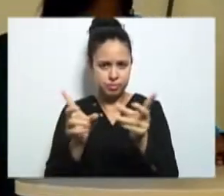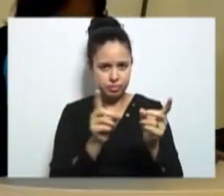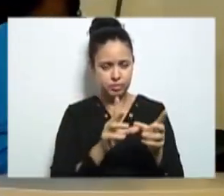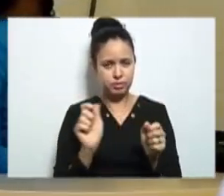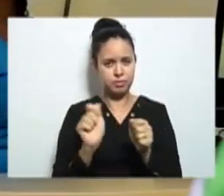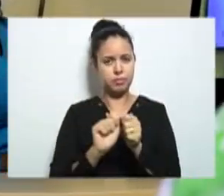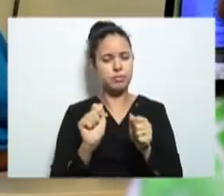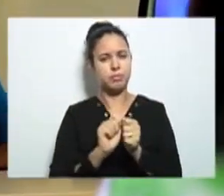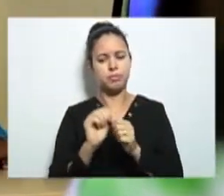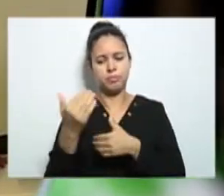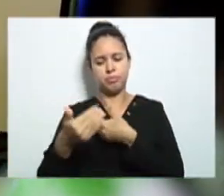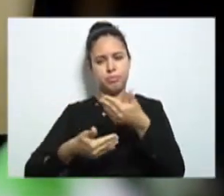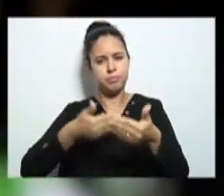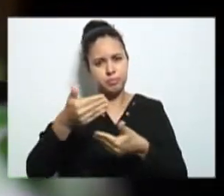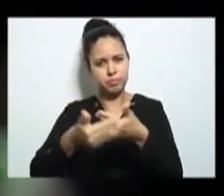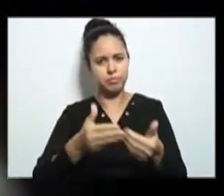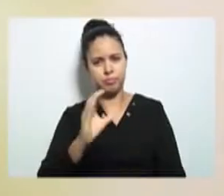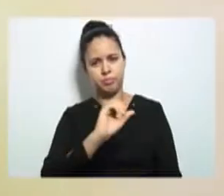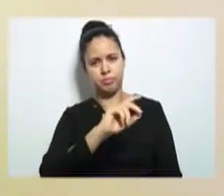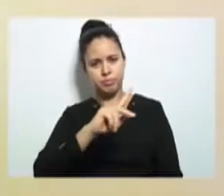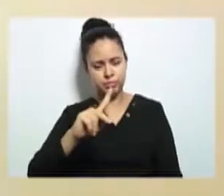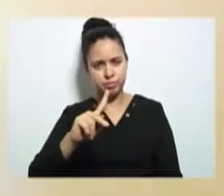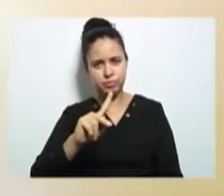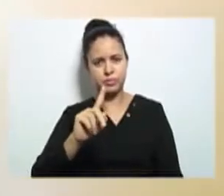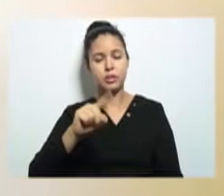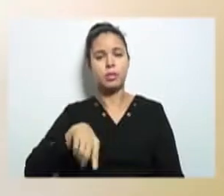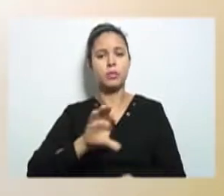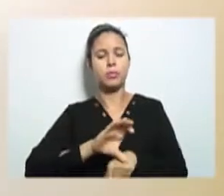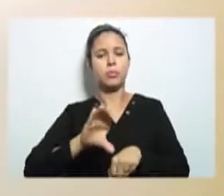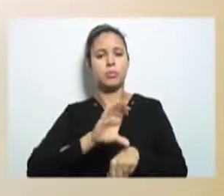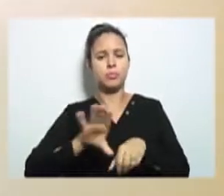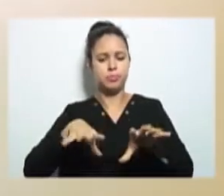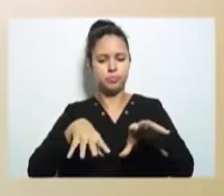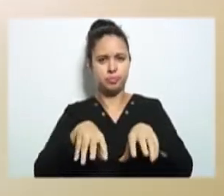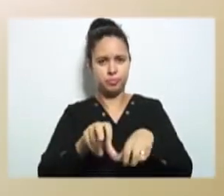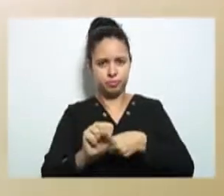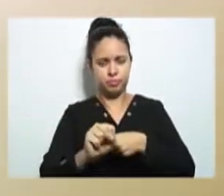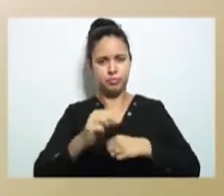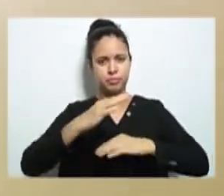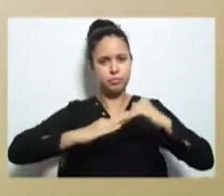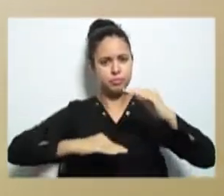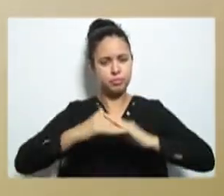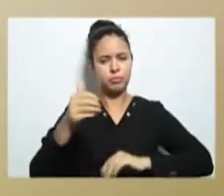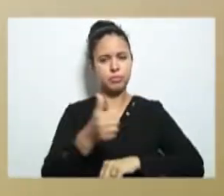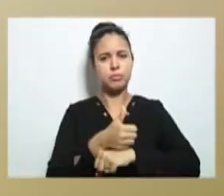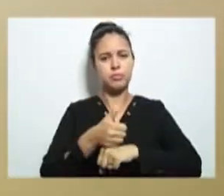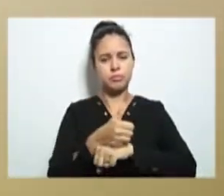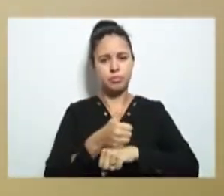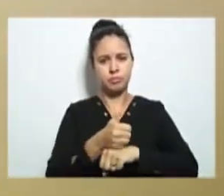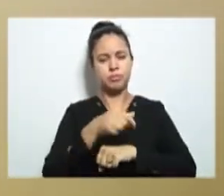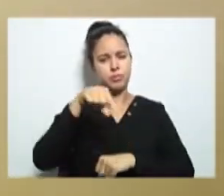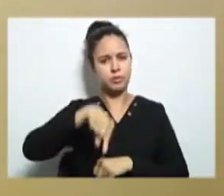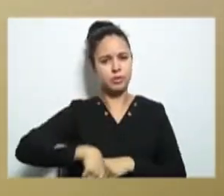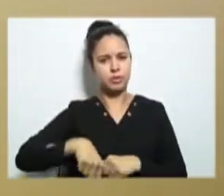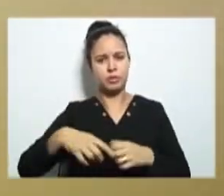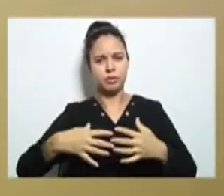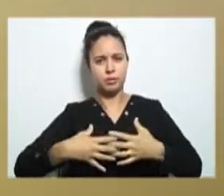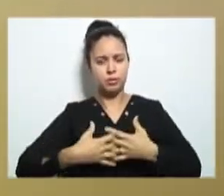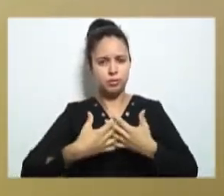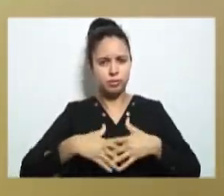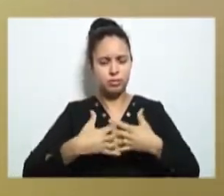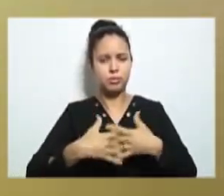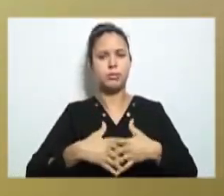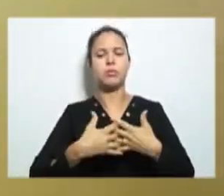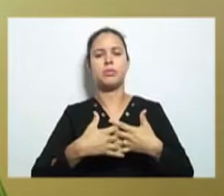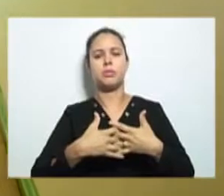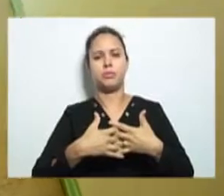executar os processos cooperativos. É um curso de formação profissional oferecido pelo IFRO, Instituto Federal